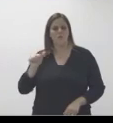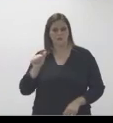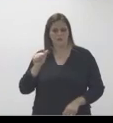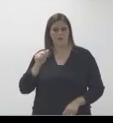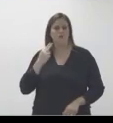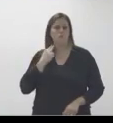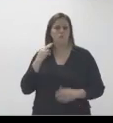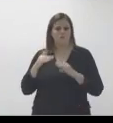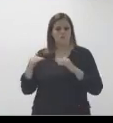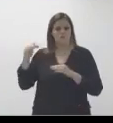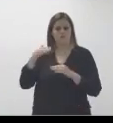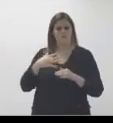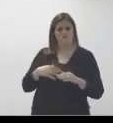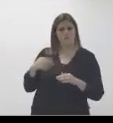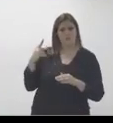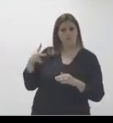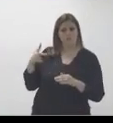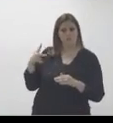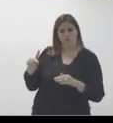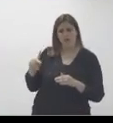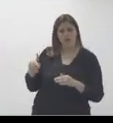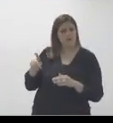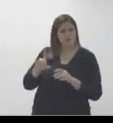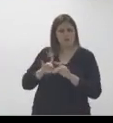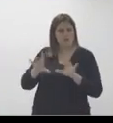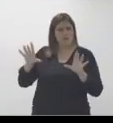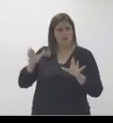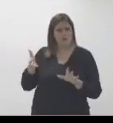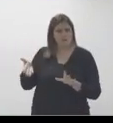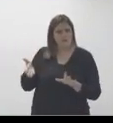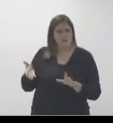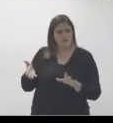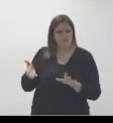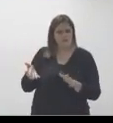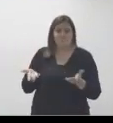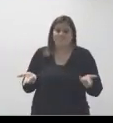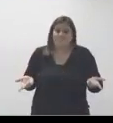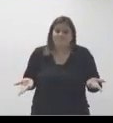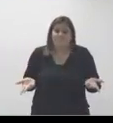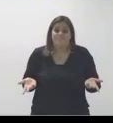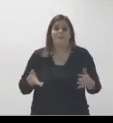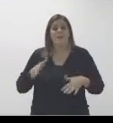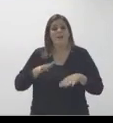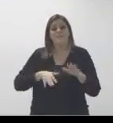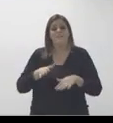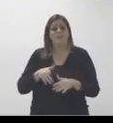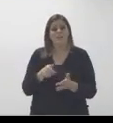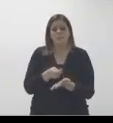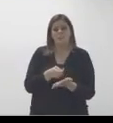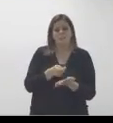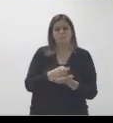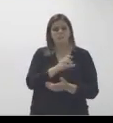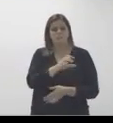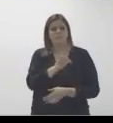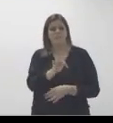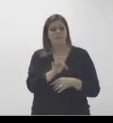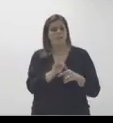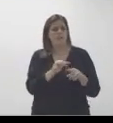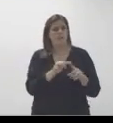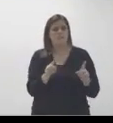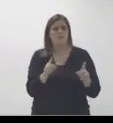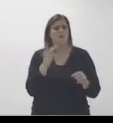essas ditas comunidades terapêuticas como espaços de saúde como um subterfúgio para